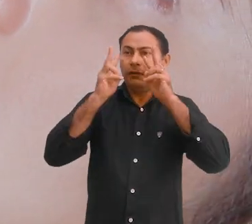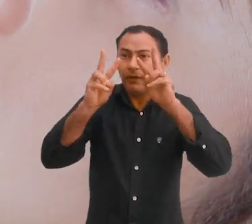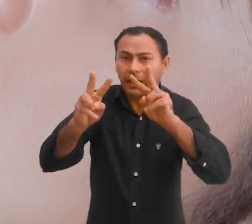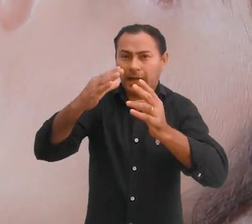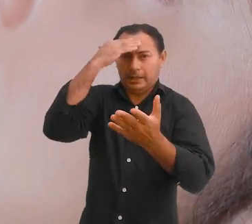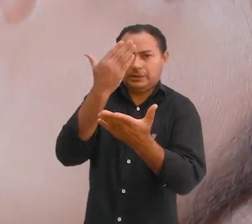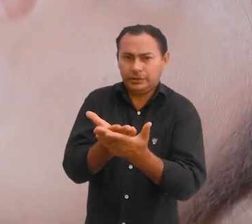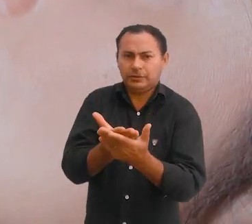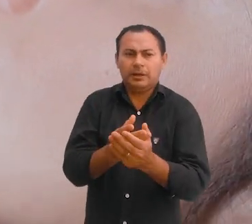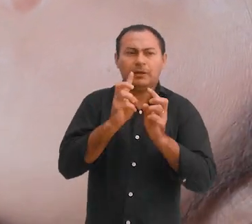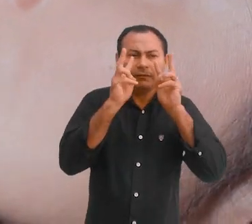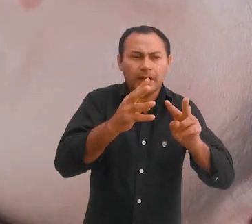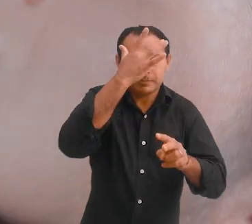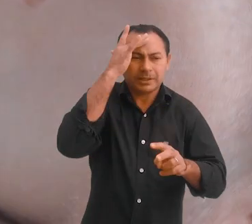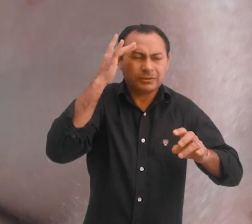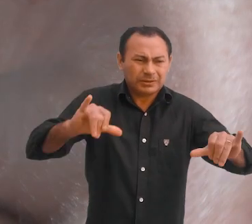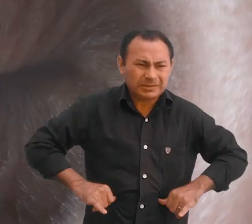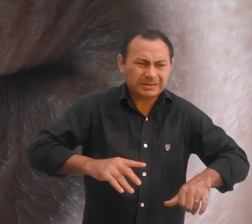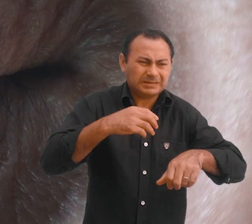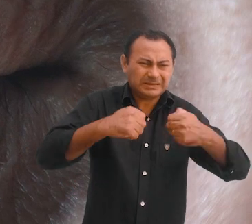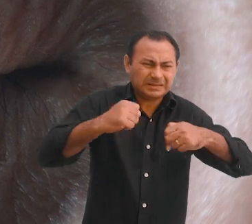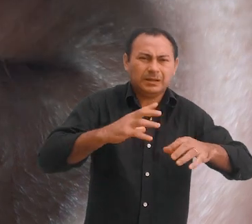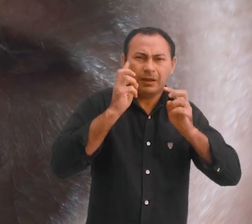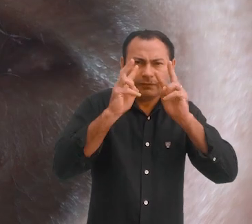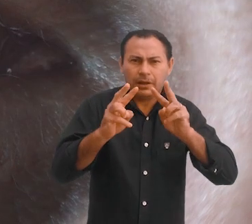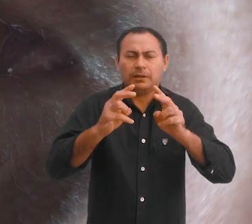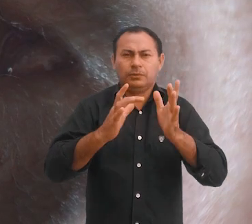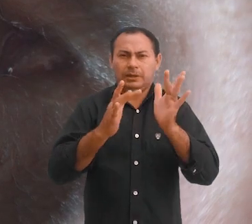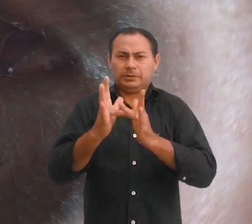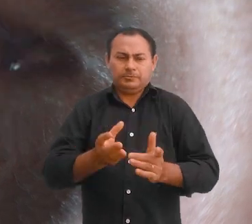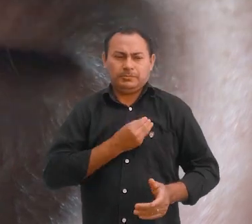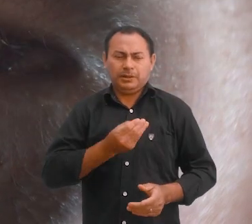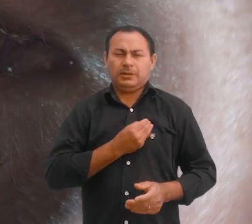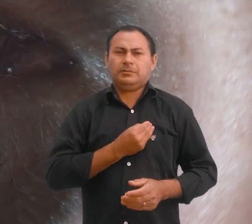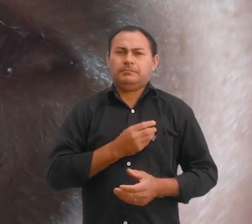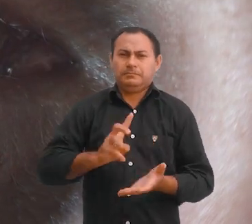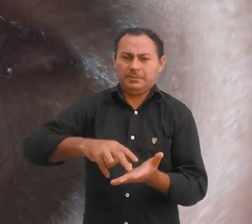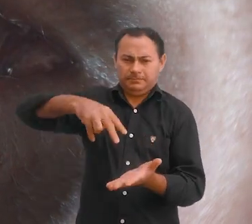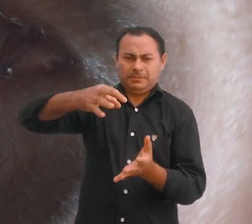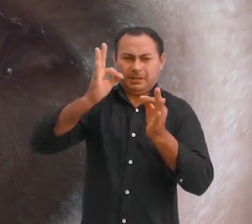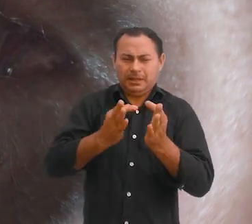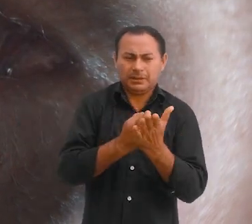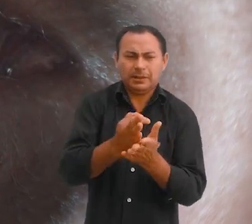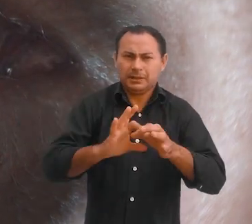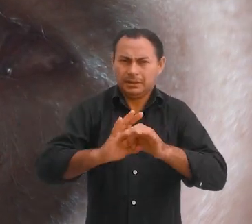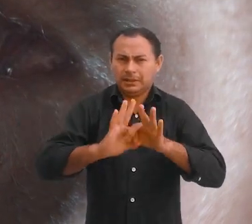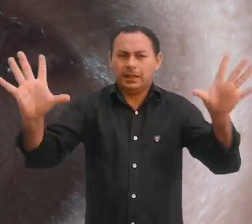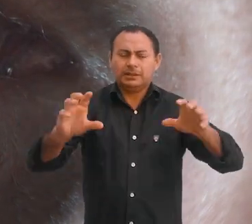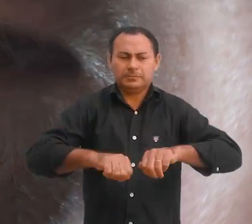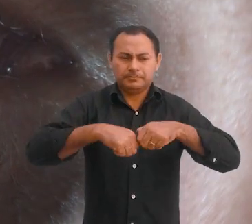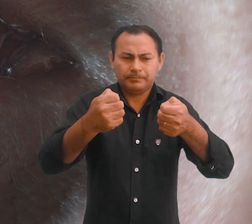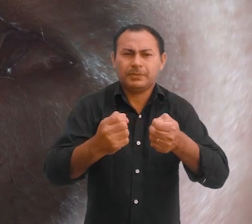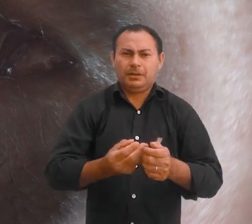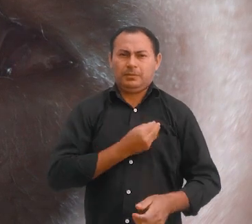levante os seus olhos e olhe para essas pessoas feridas e necessitadas com os olhos do Cristo vivo e ressurreto, e deixe